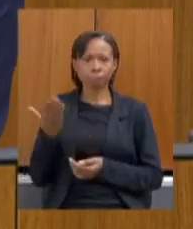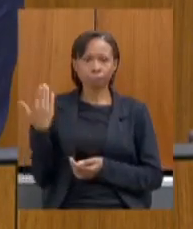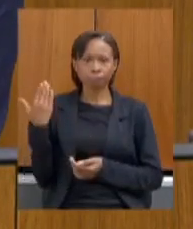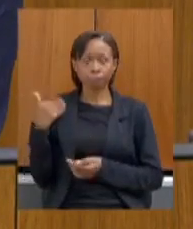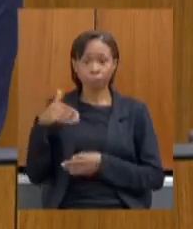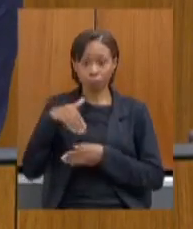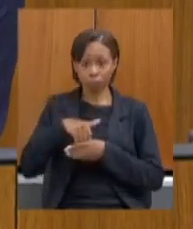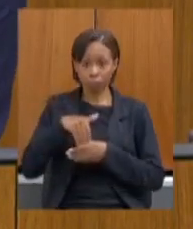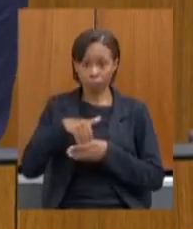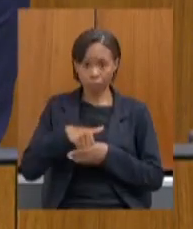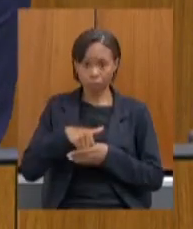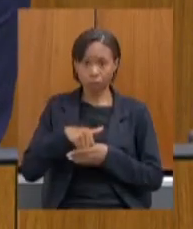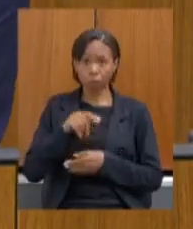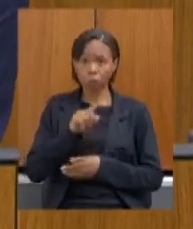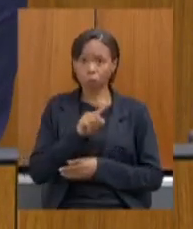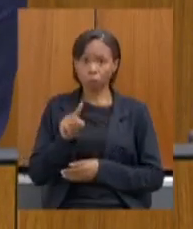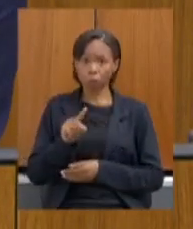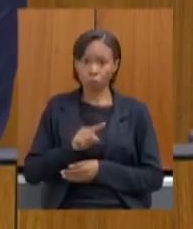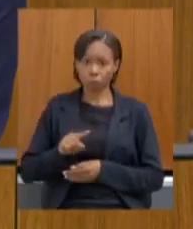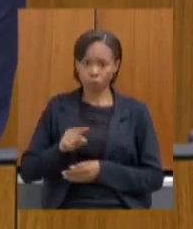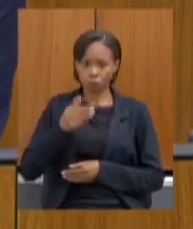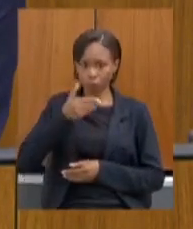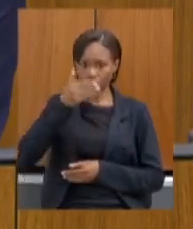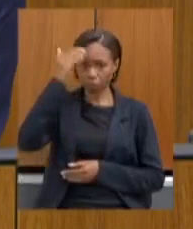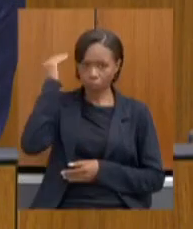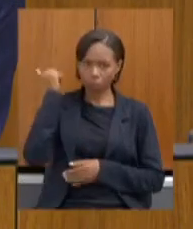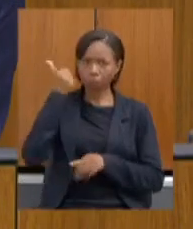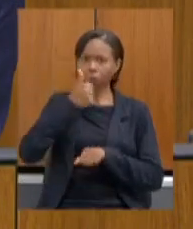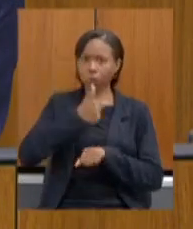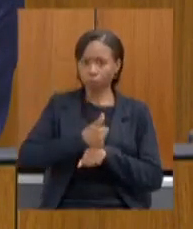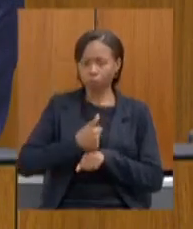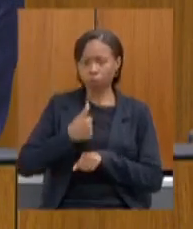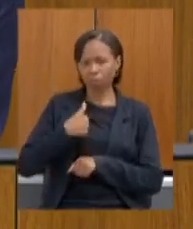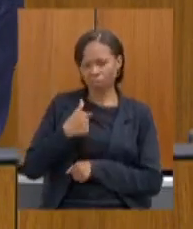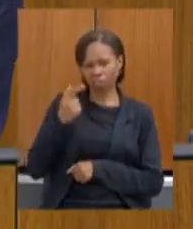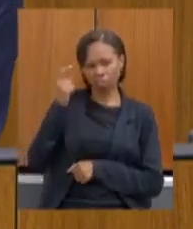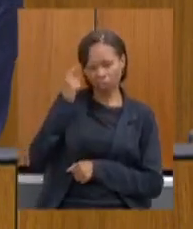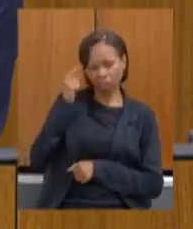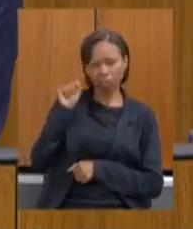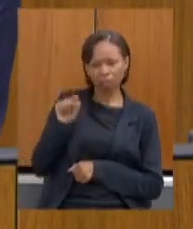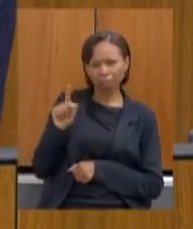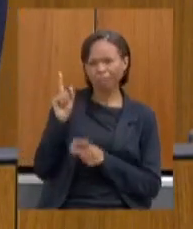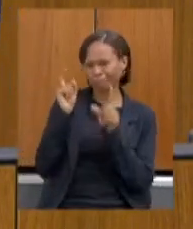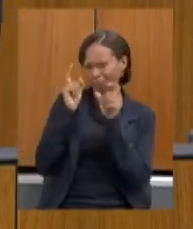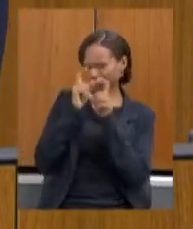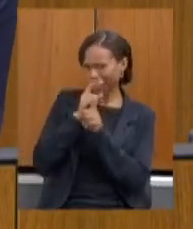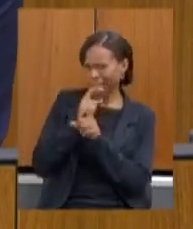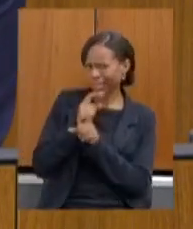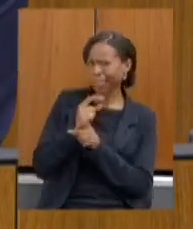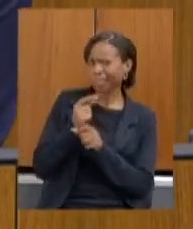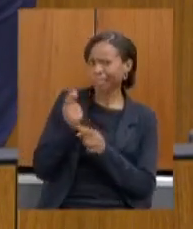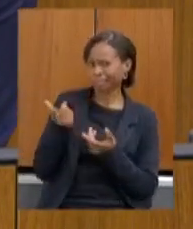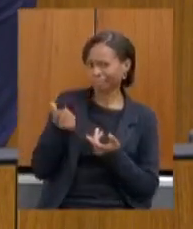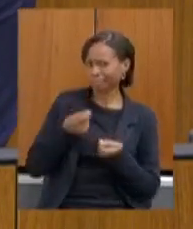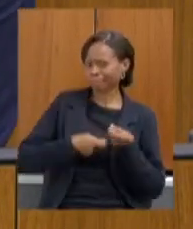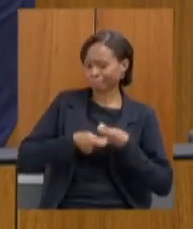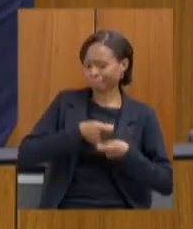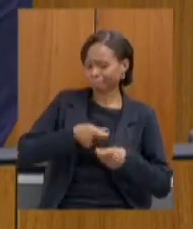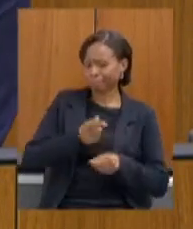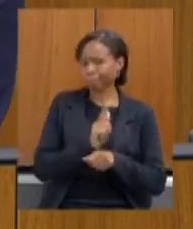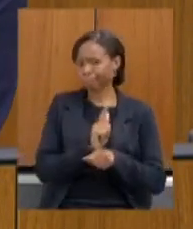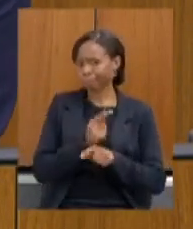assim, achava que era um governo que tinha dificuldade de administrar o Estado. Por falta de experiência, por falta de conhecimento.